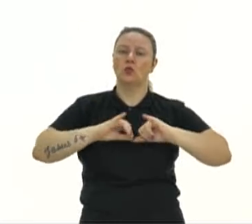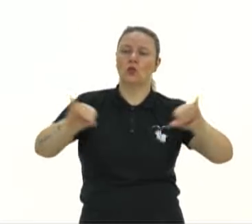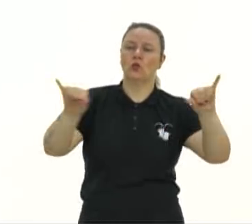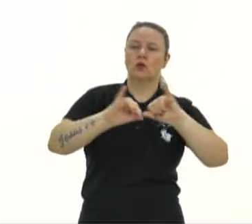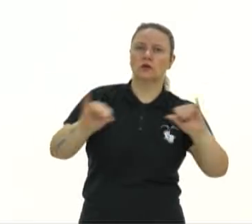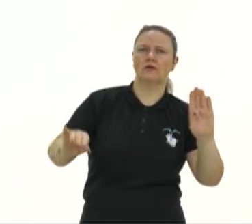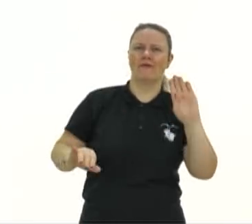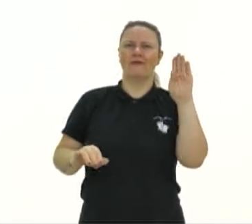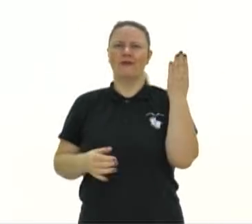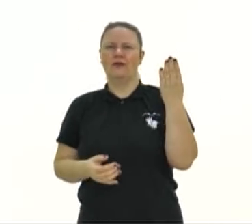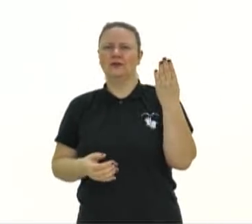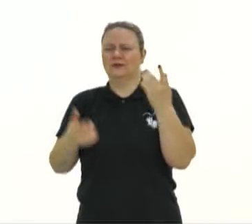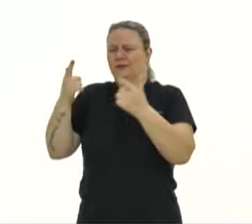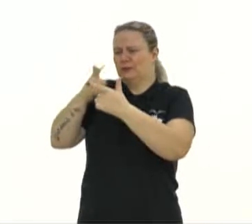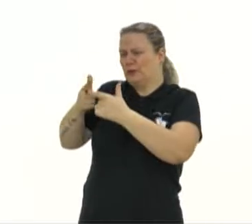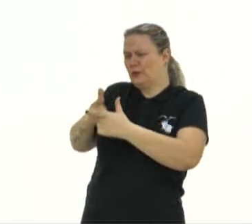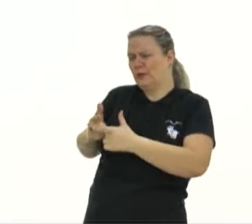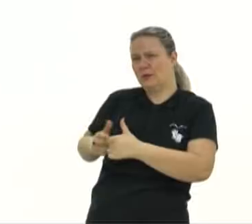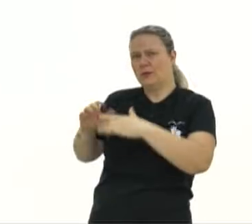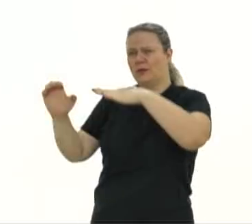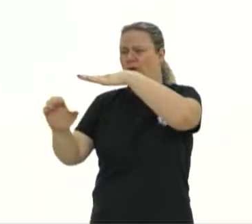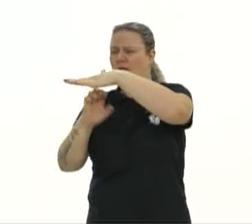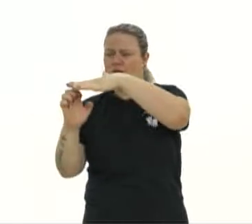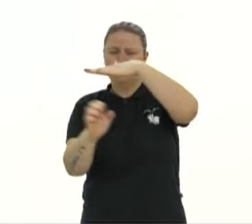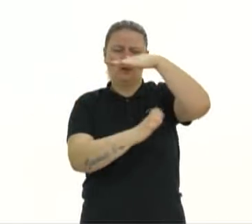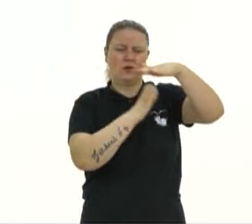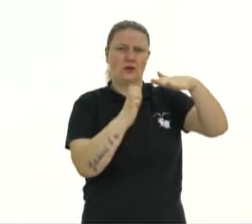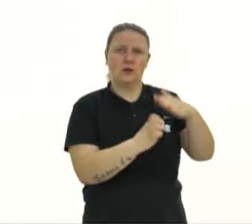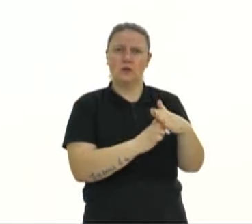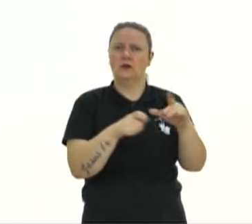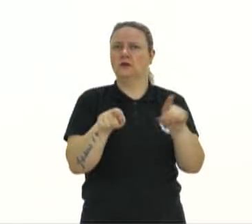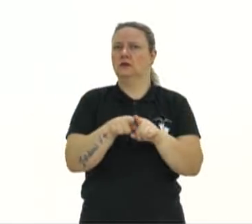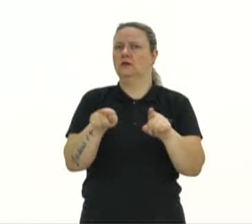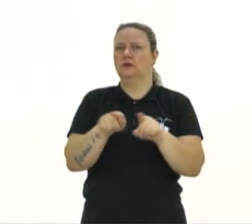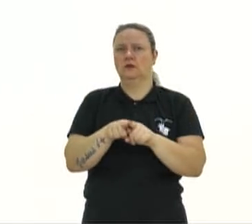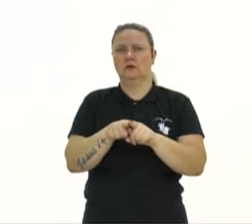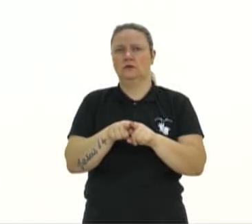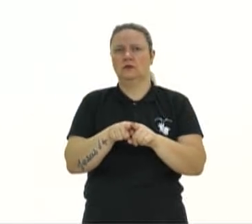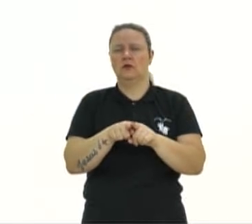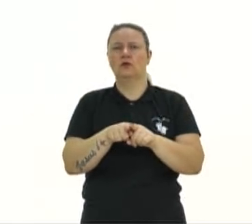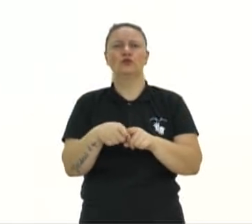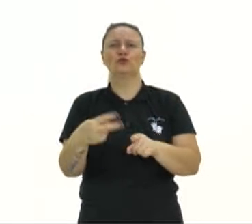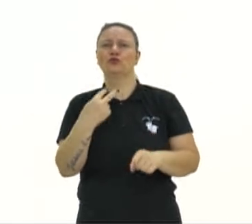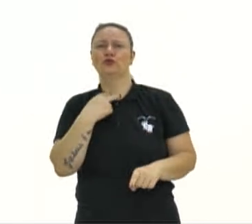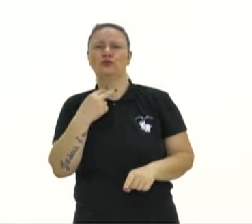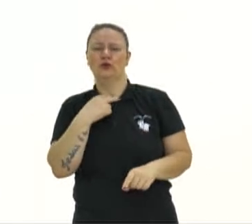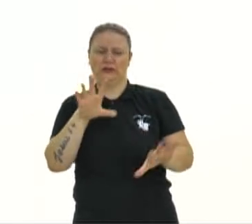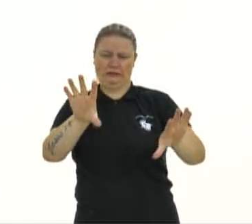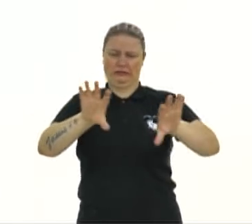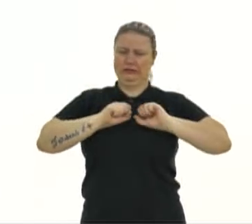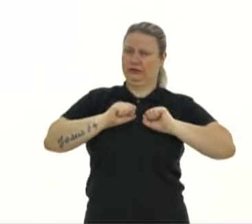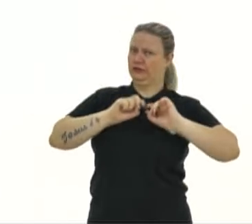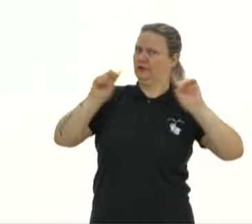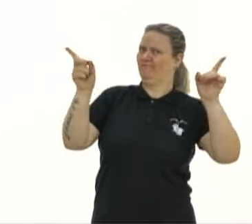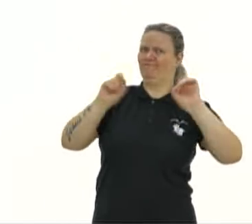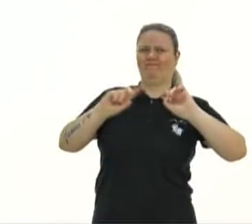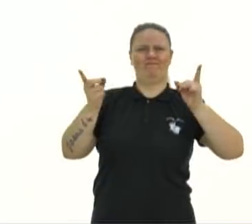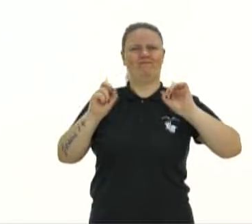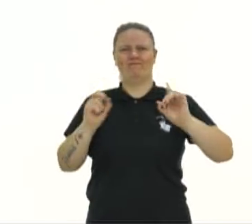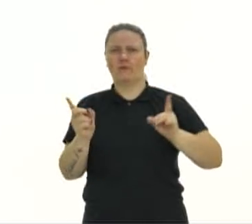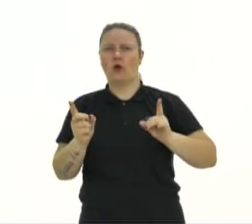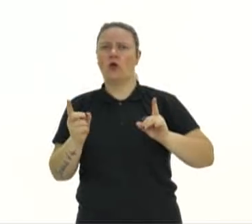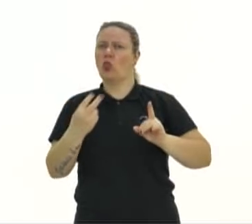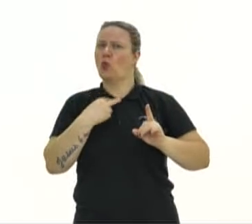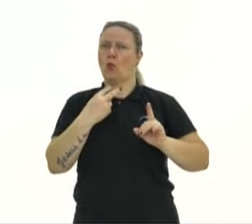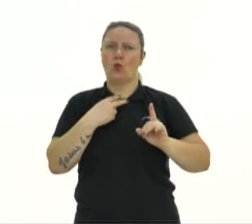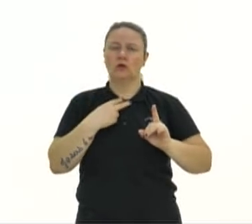de comunicação, o que resulta no interesse de rejeitar as farsas, orientando sobre a análise de